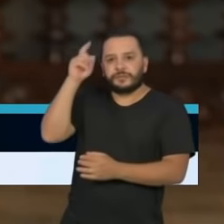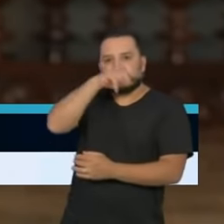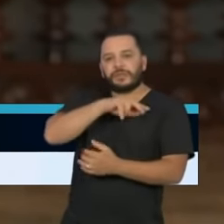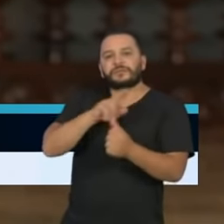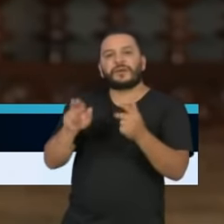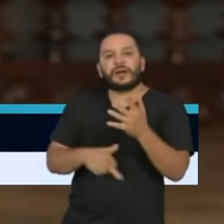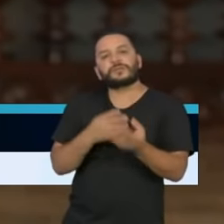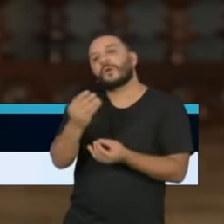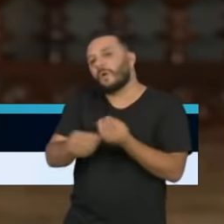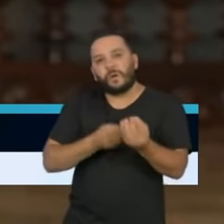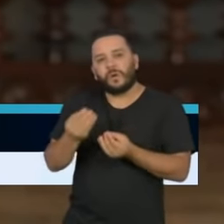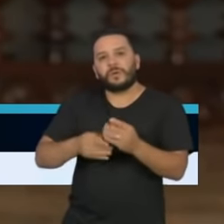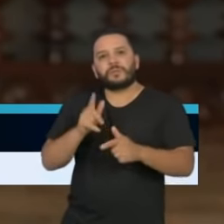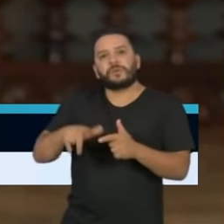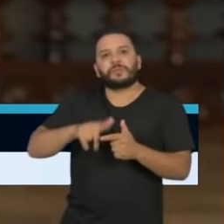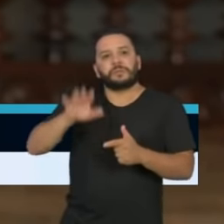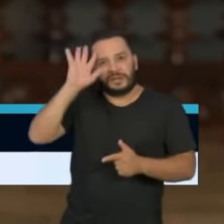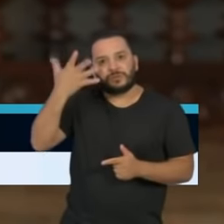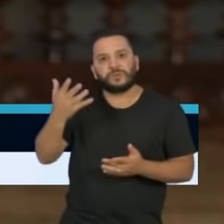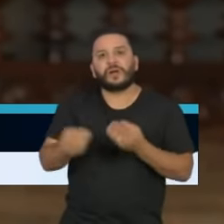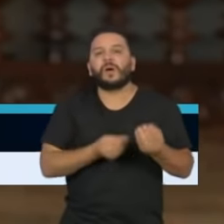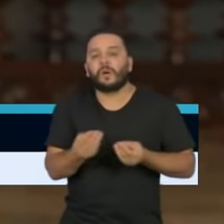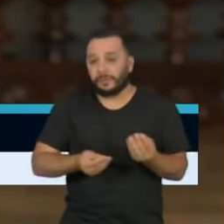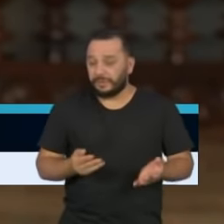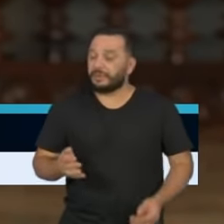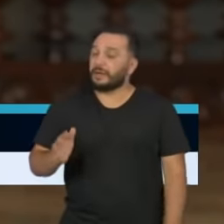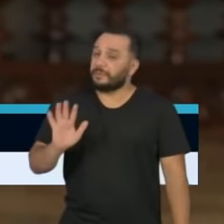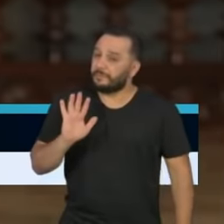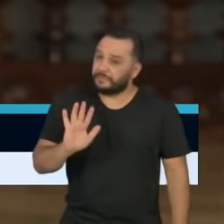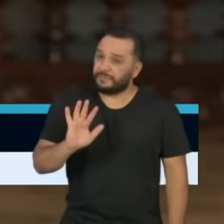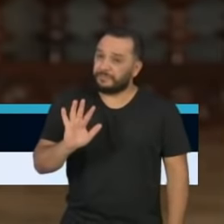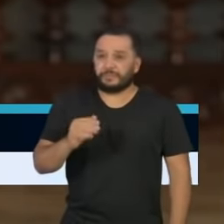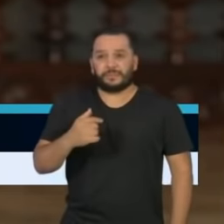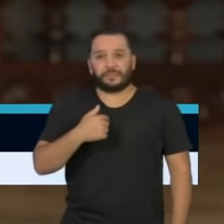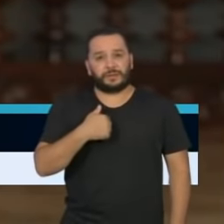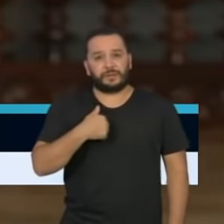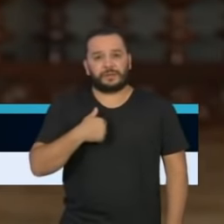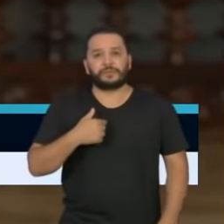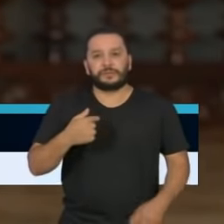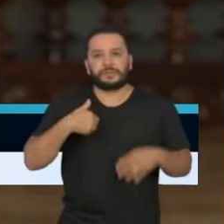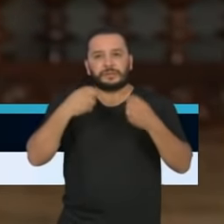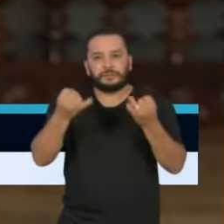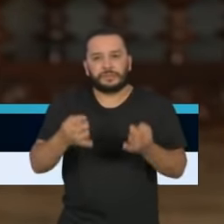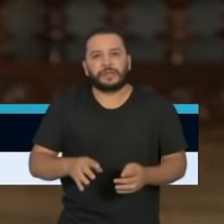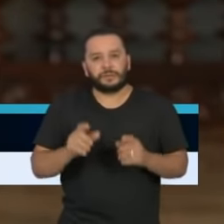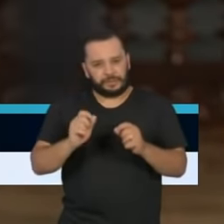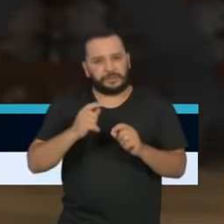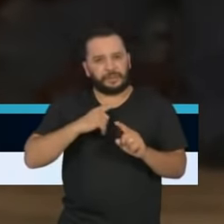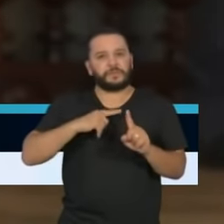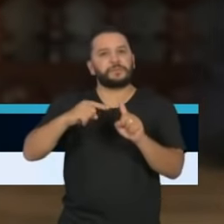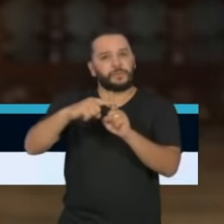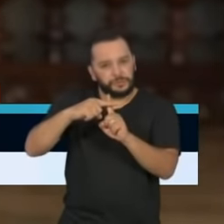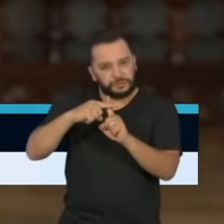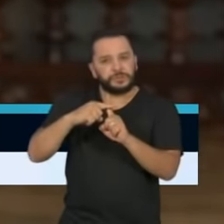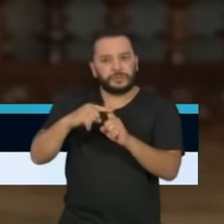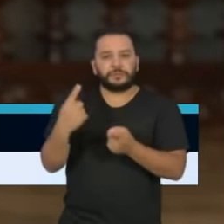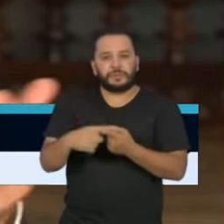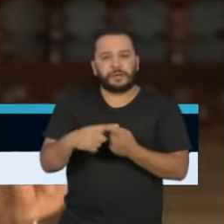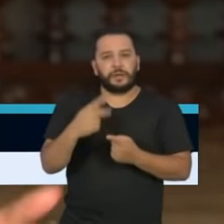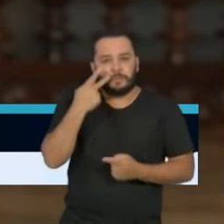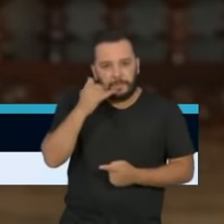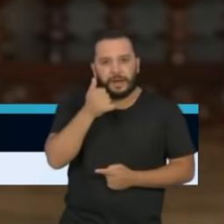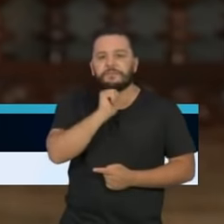gente pode arrumar uma solução. Mas eu registro, né, com alegria a percepção positiva que os pais estão tendo e dando